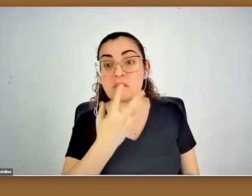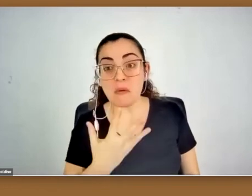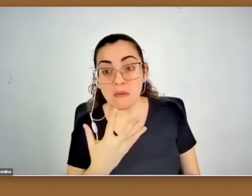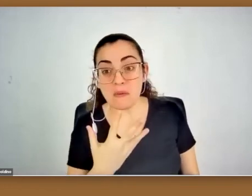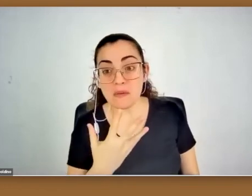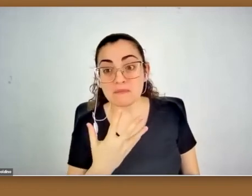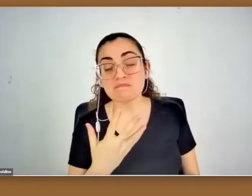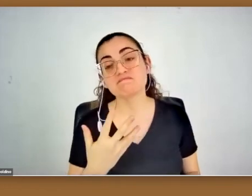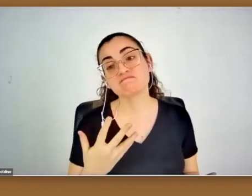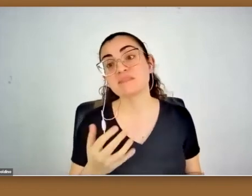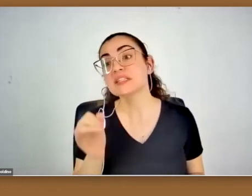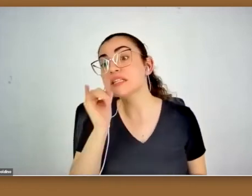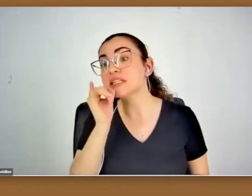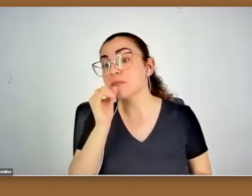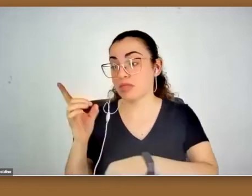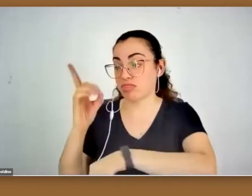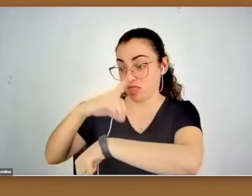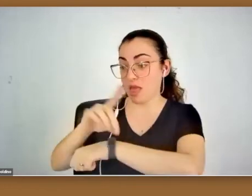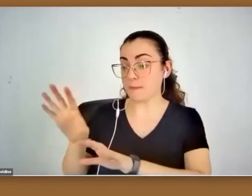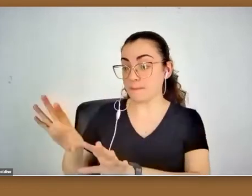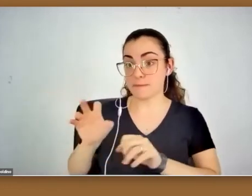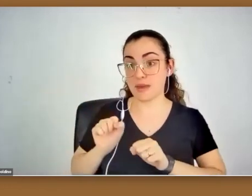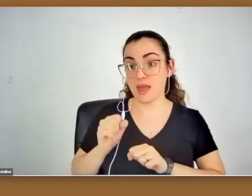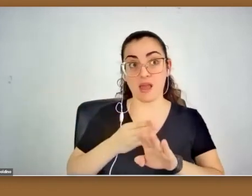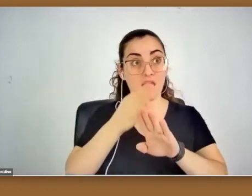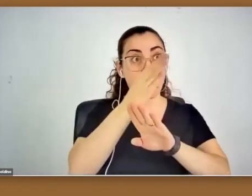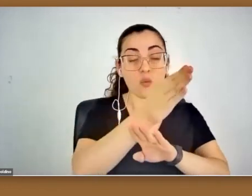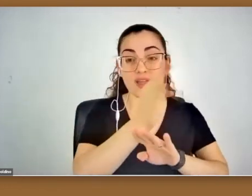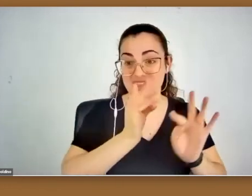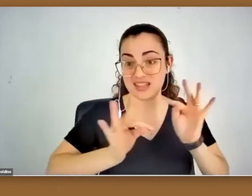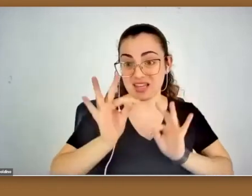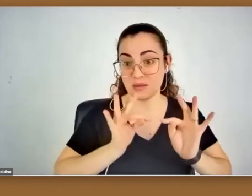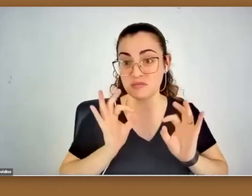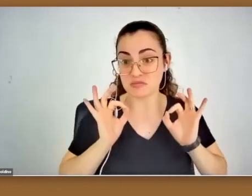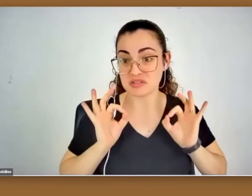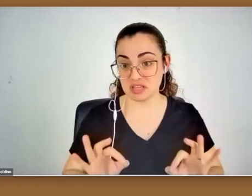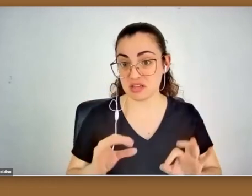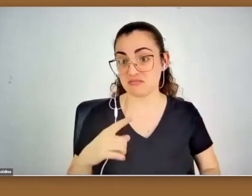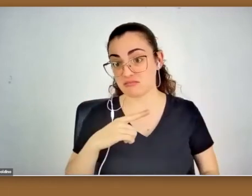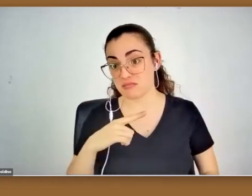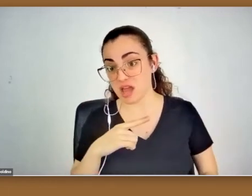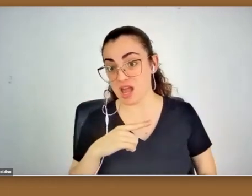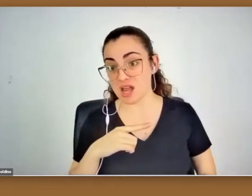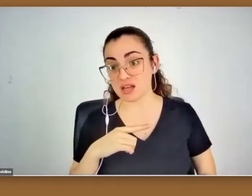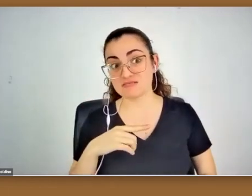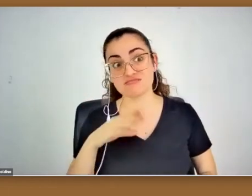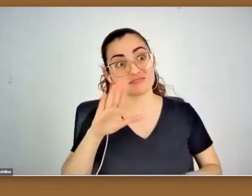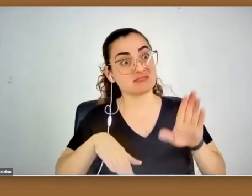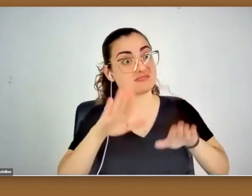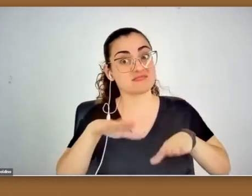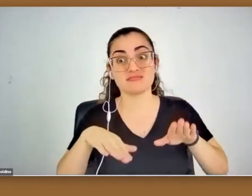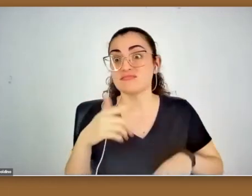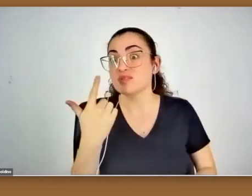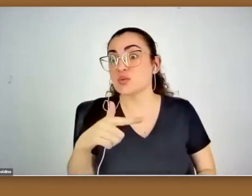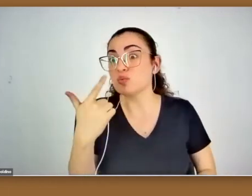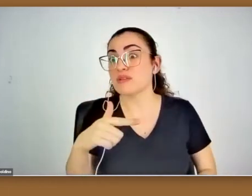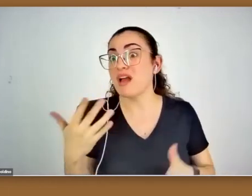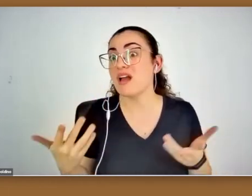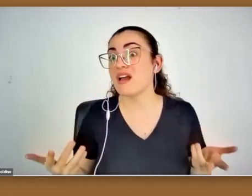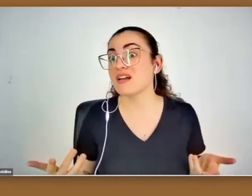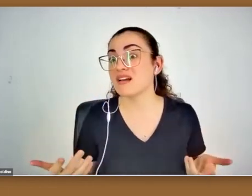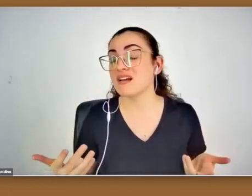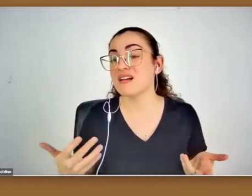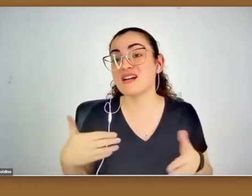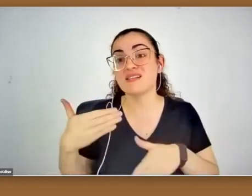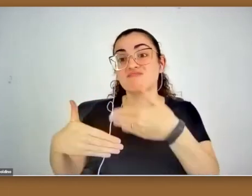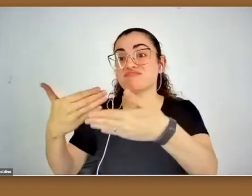serviço de saúde logo no início? Receber tratamento adequado? Às vezes, se não, você vai evoluir para a gravidade,